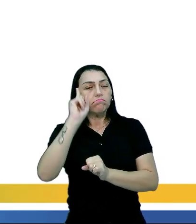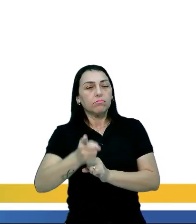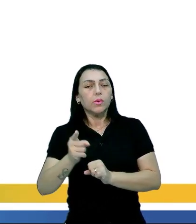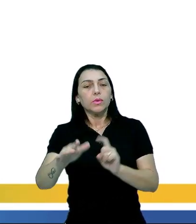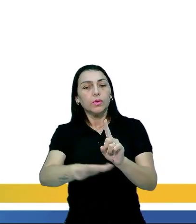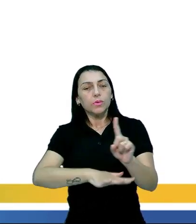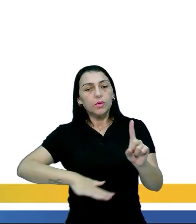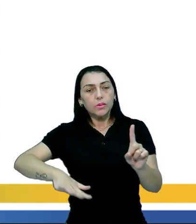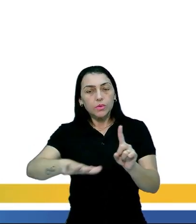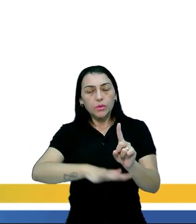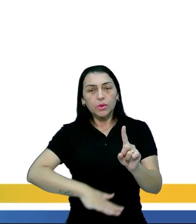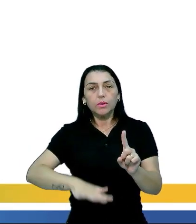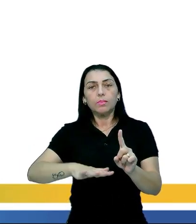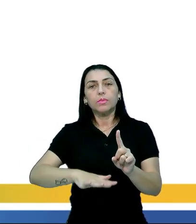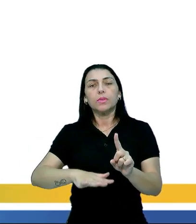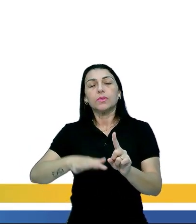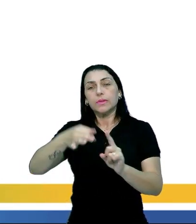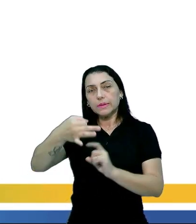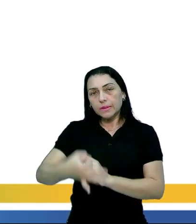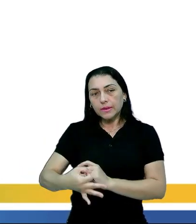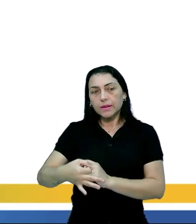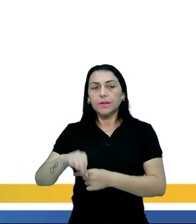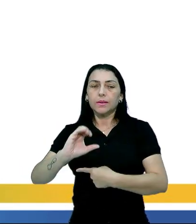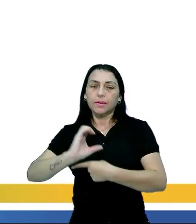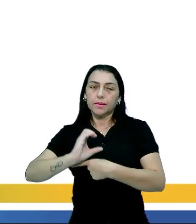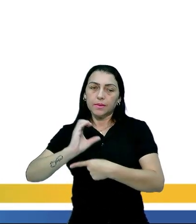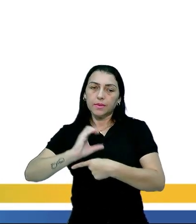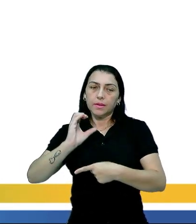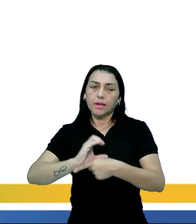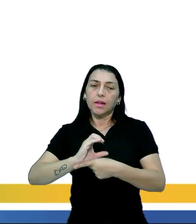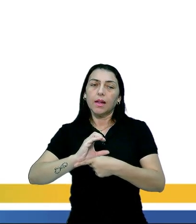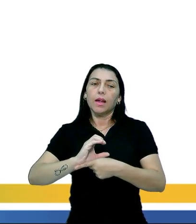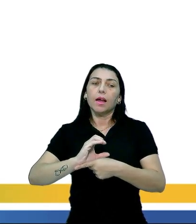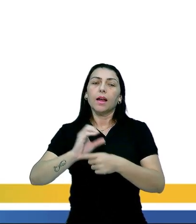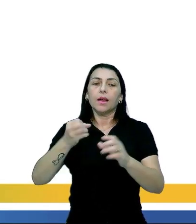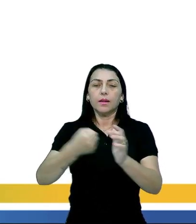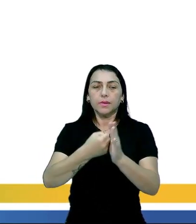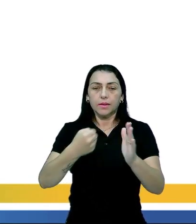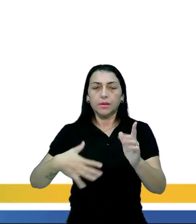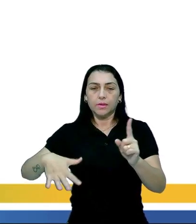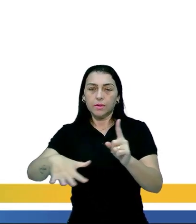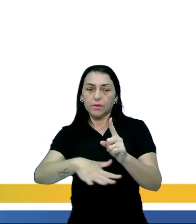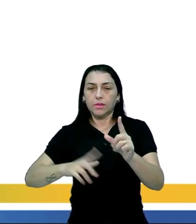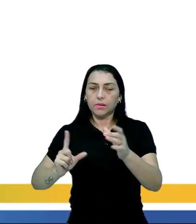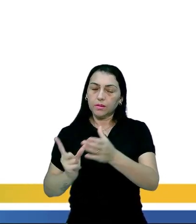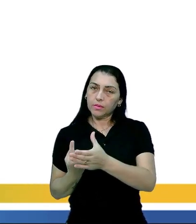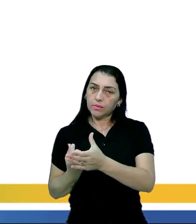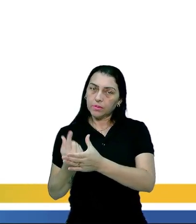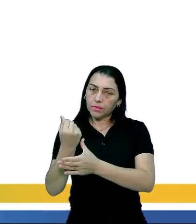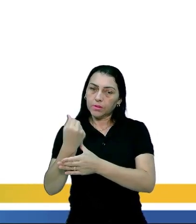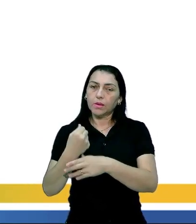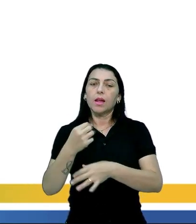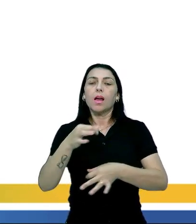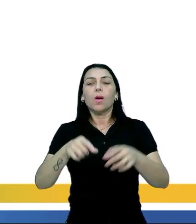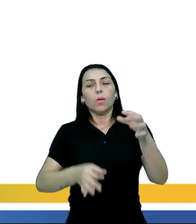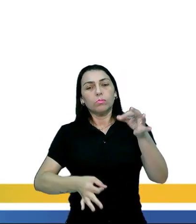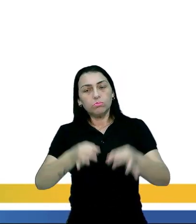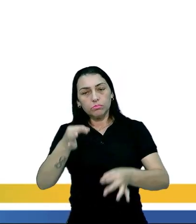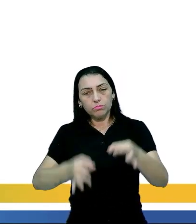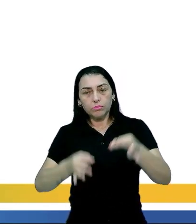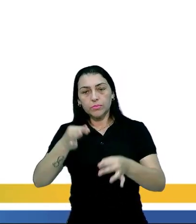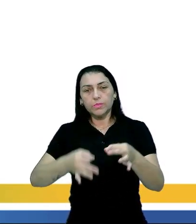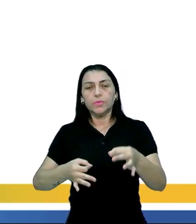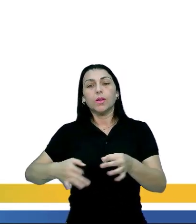ordem socialmente justa. Letra C, a caracterização da sociedade capitalista